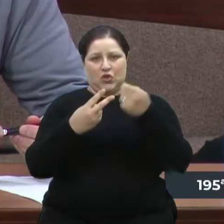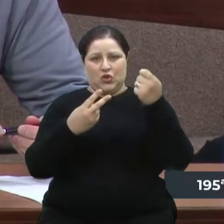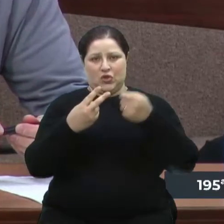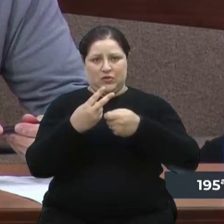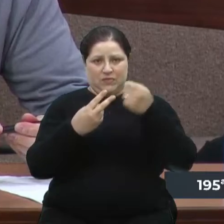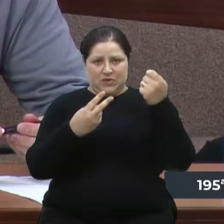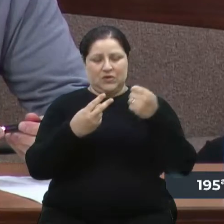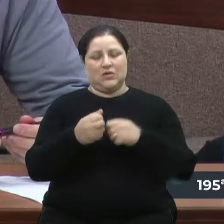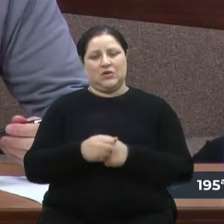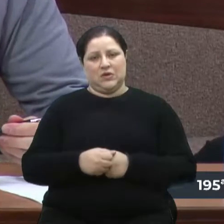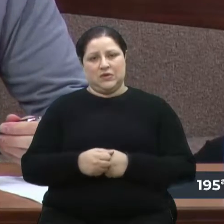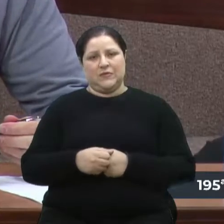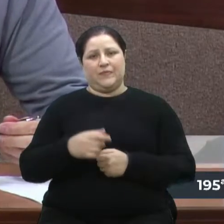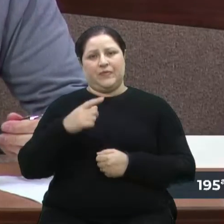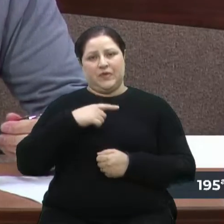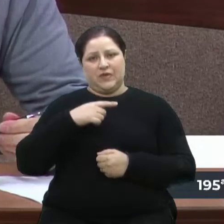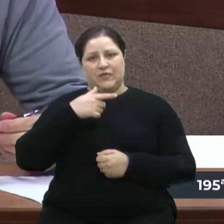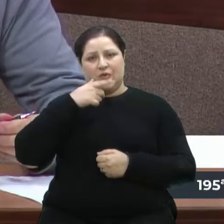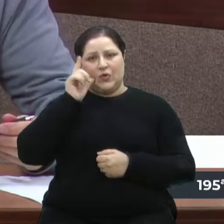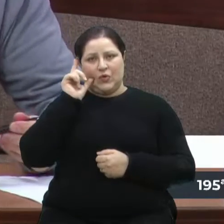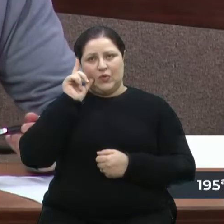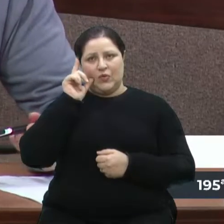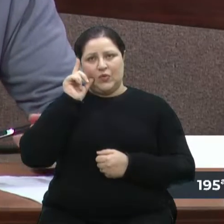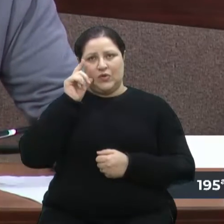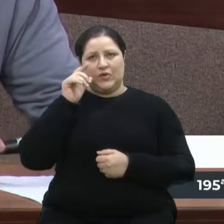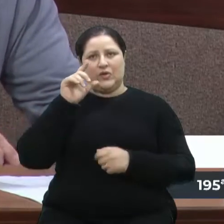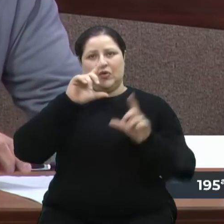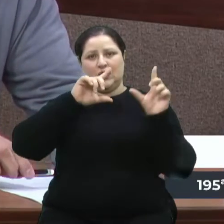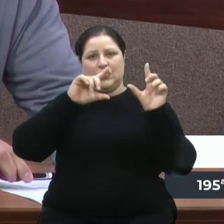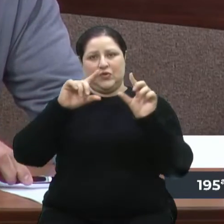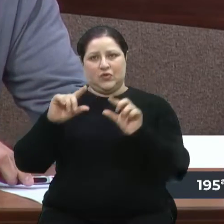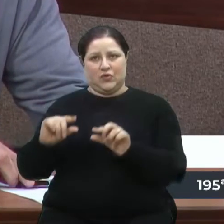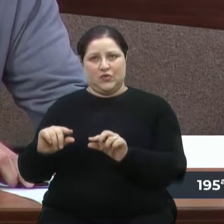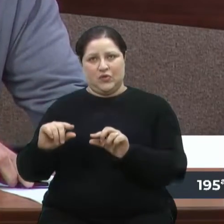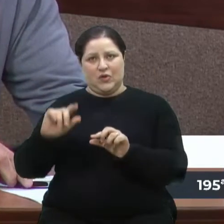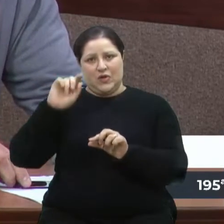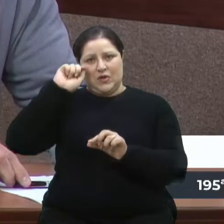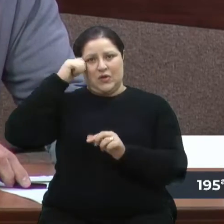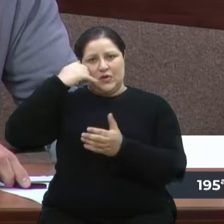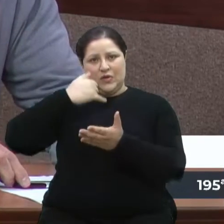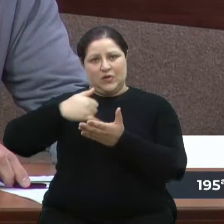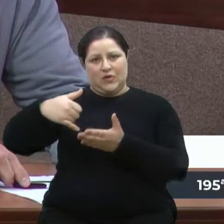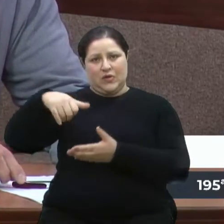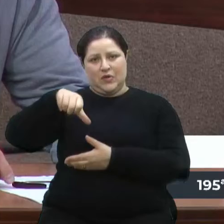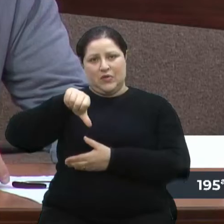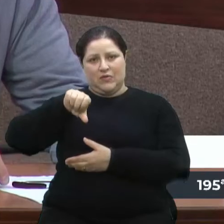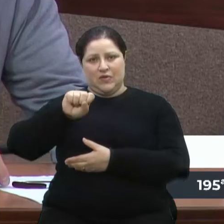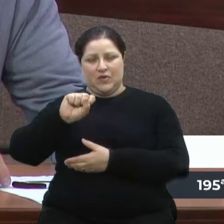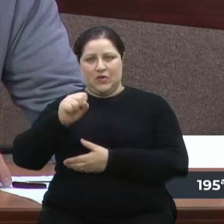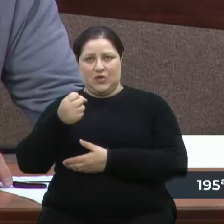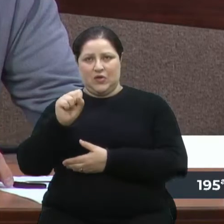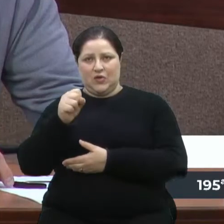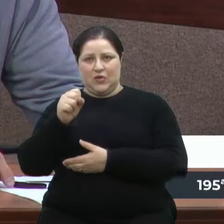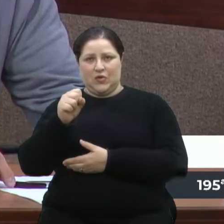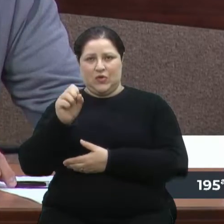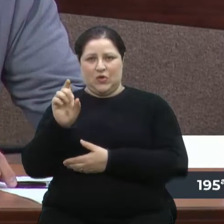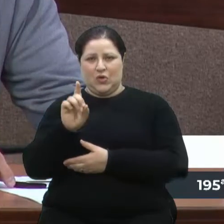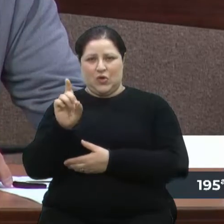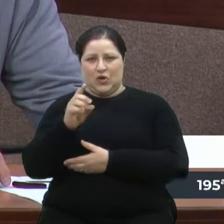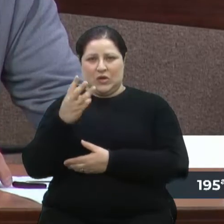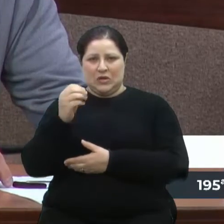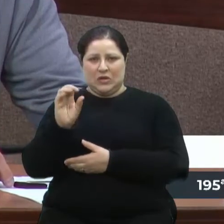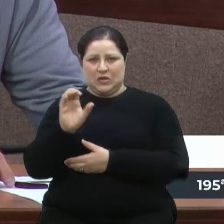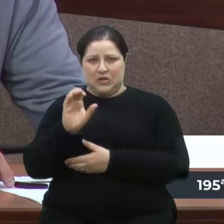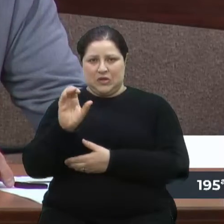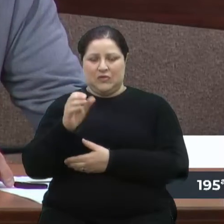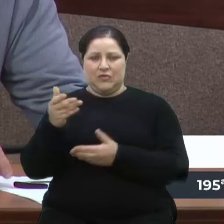a gente já teve ontem uma forte queda do preço do barril do petróleo. Bateu $98,30, se não me falha a memória, hoje de manhã